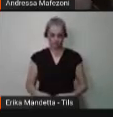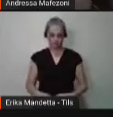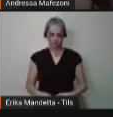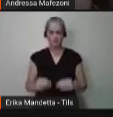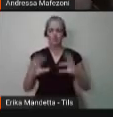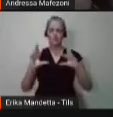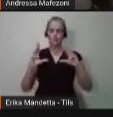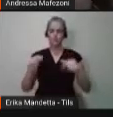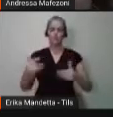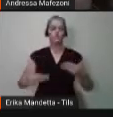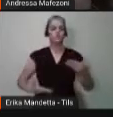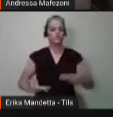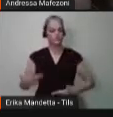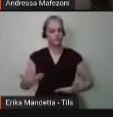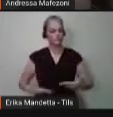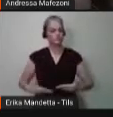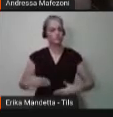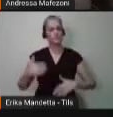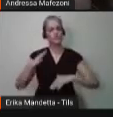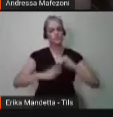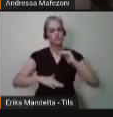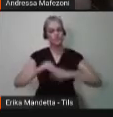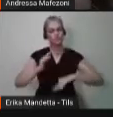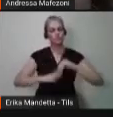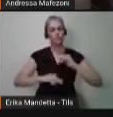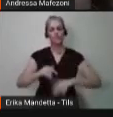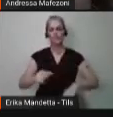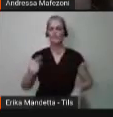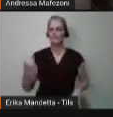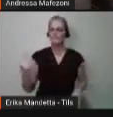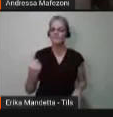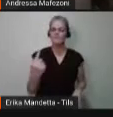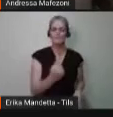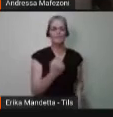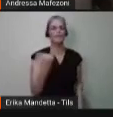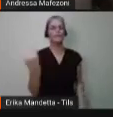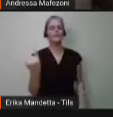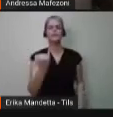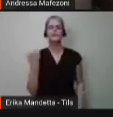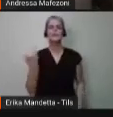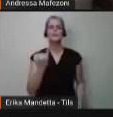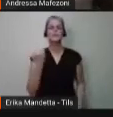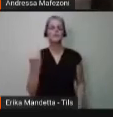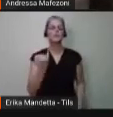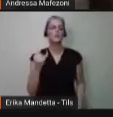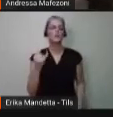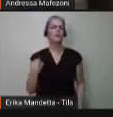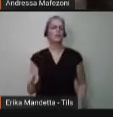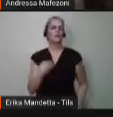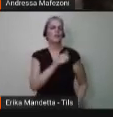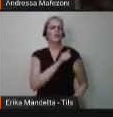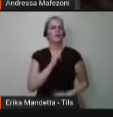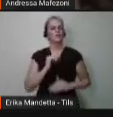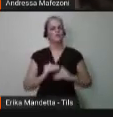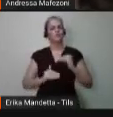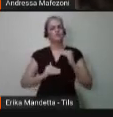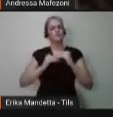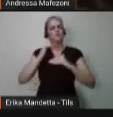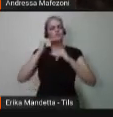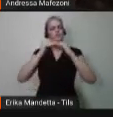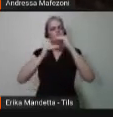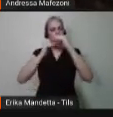são agentes, né, da construção do conhecimento e da formação não só escolar,